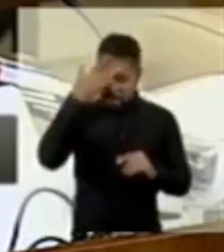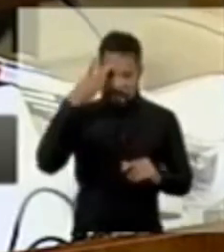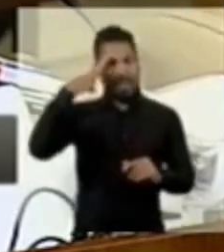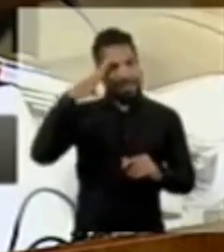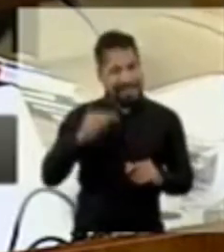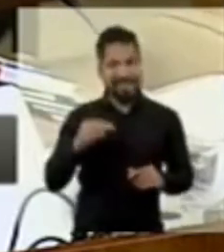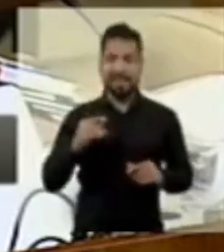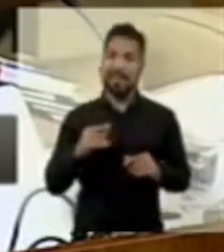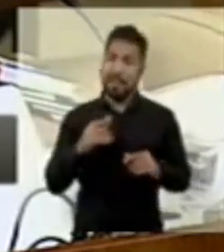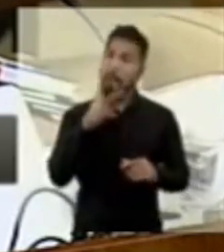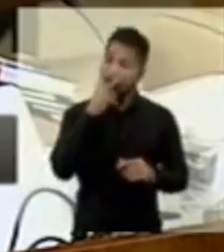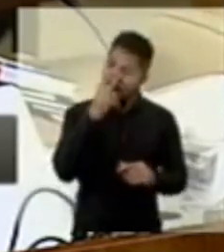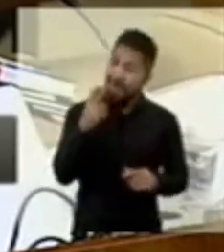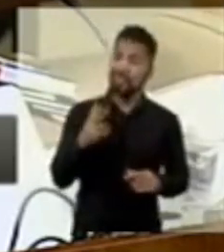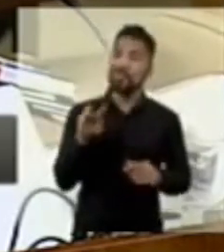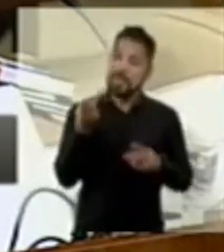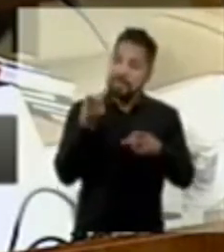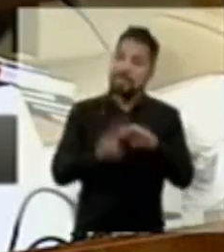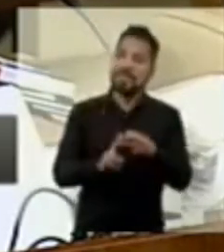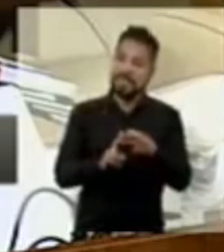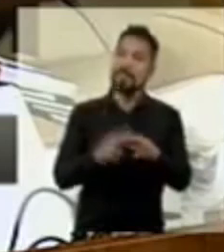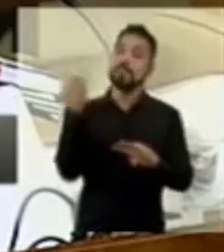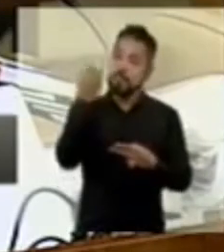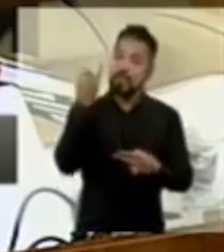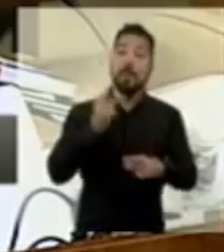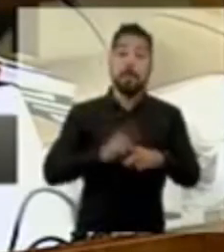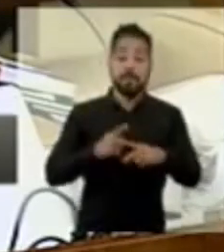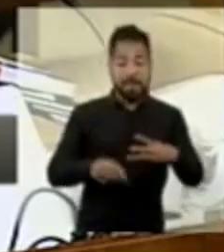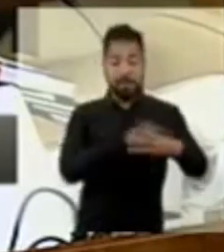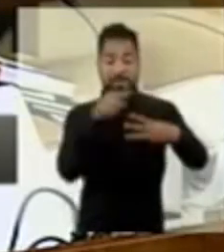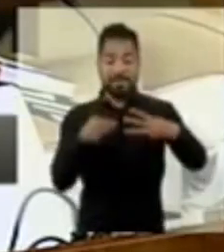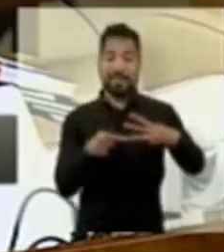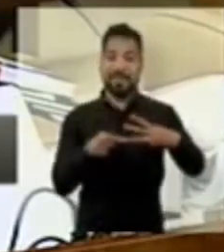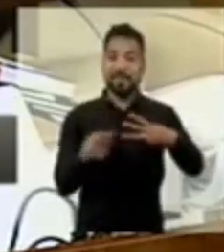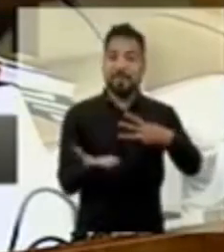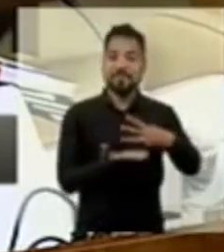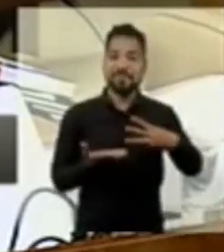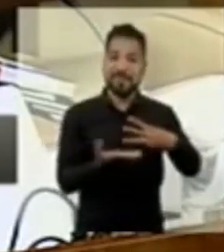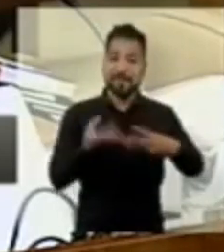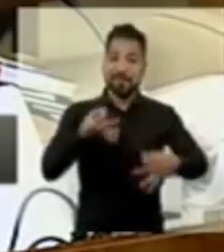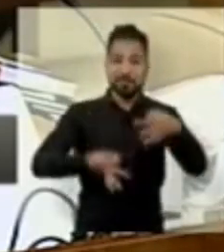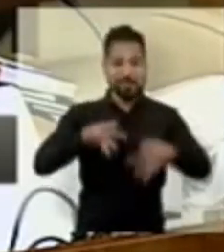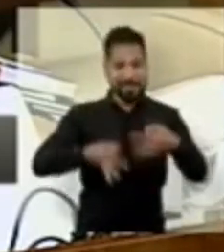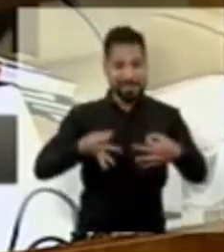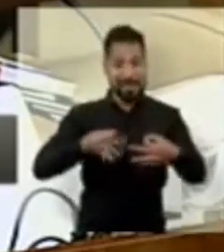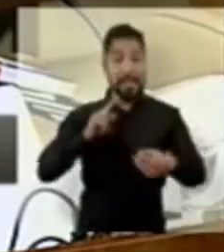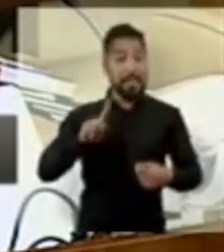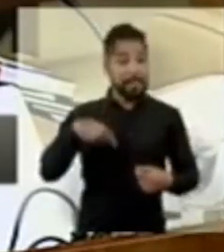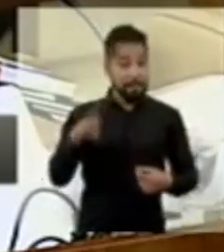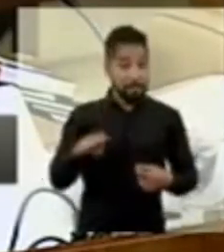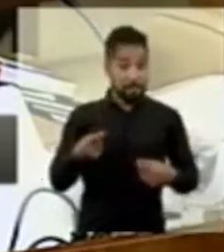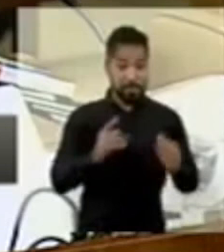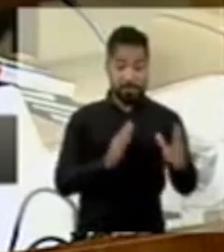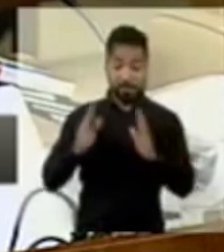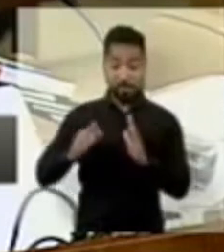eu acho que a prisão se impõe porque esse é o terceiro fundamento depois da condenação em segundo